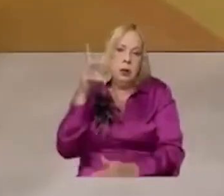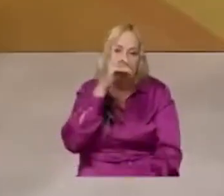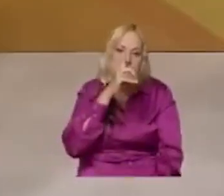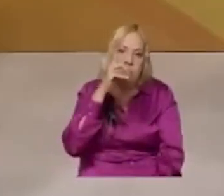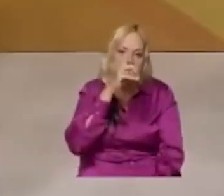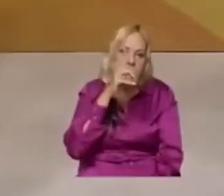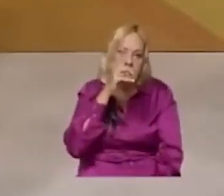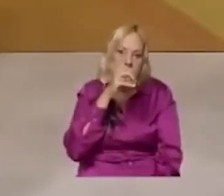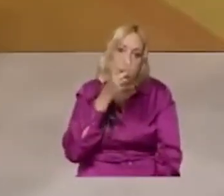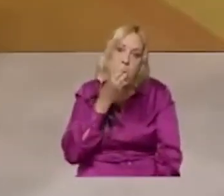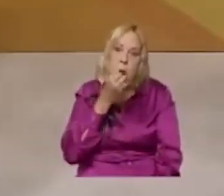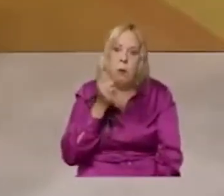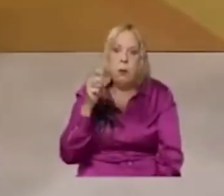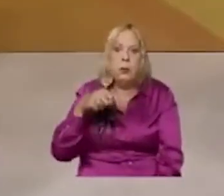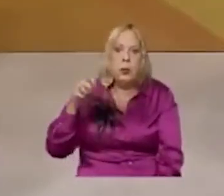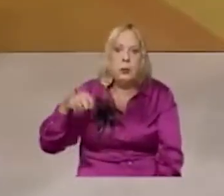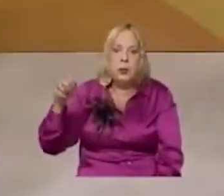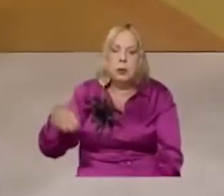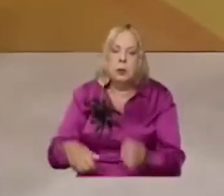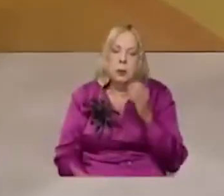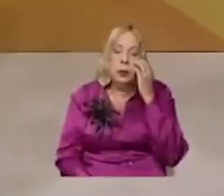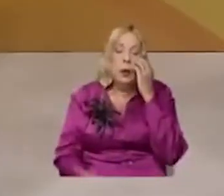são 100 mil?